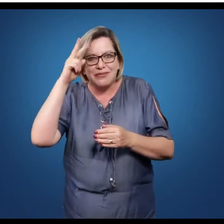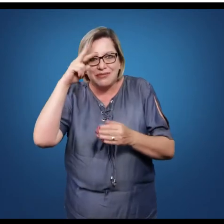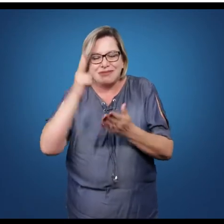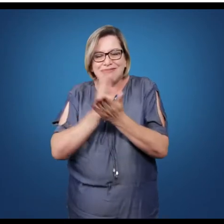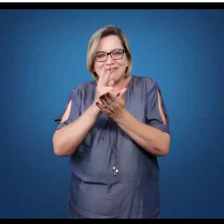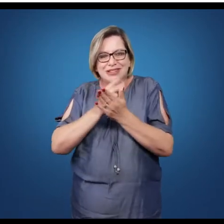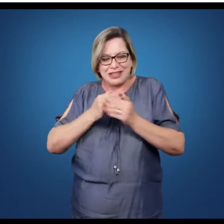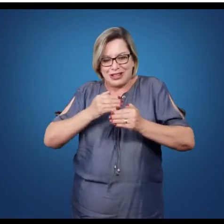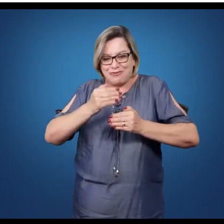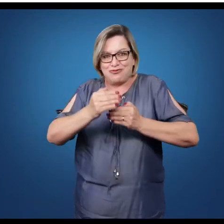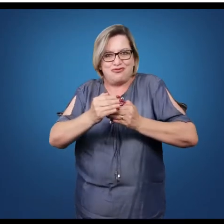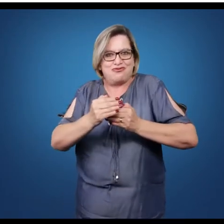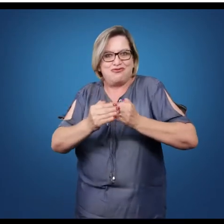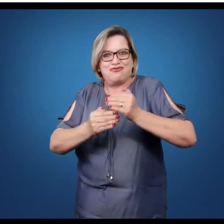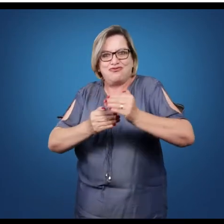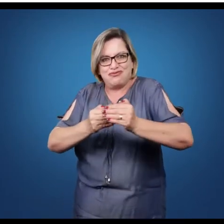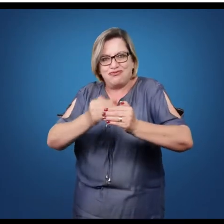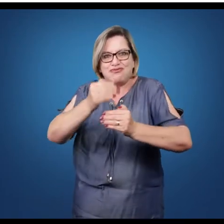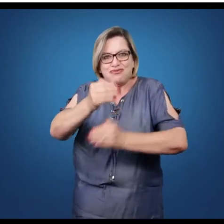progredir. Para que o aluno